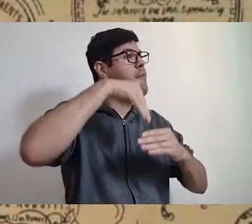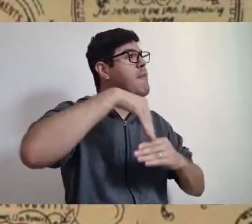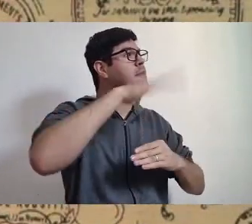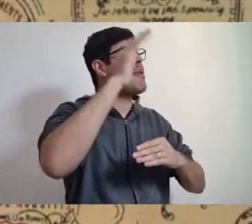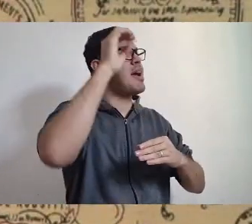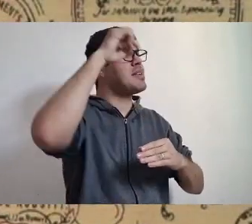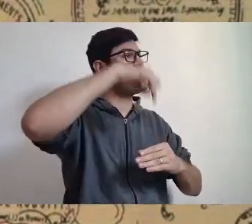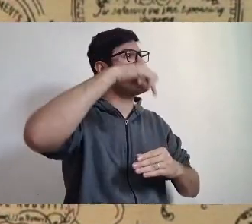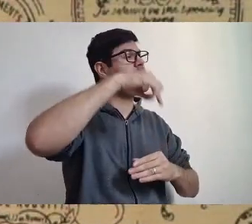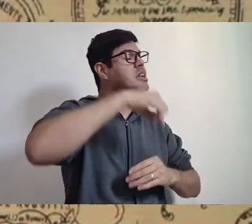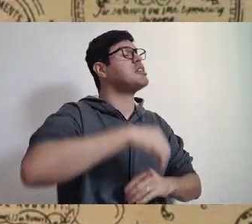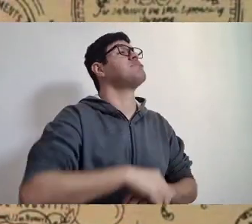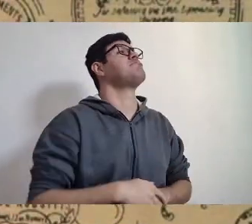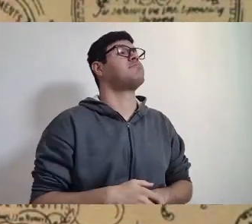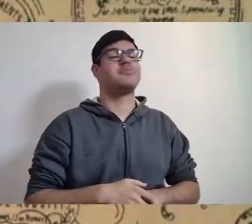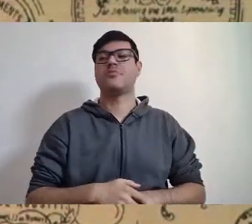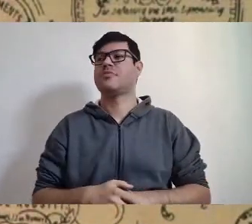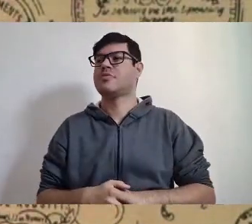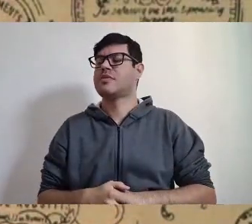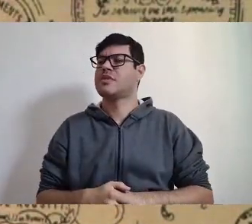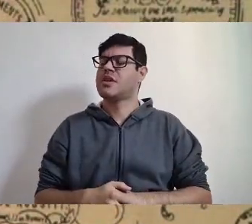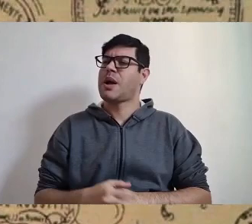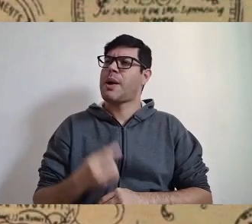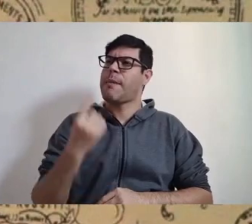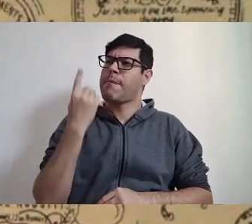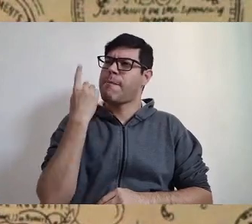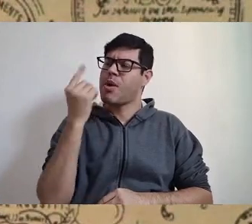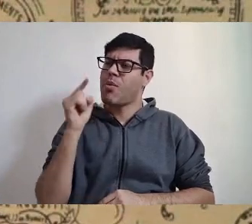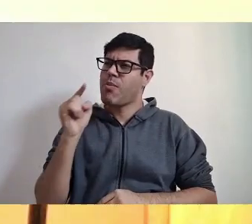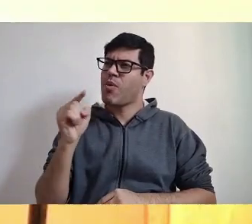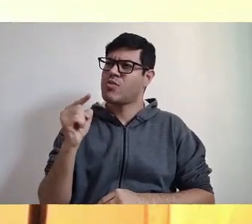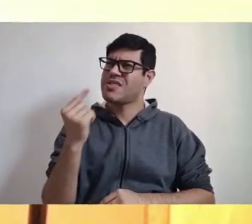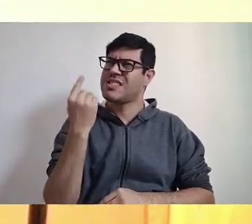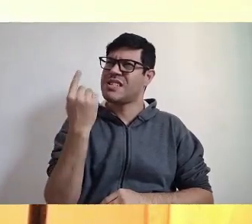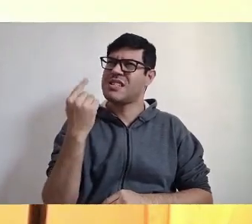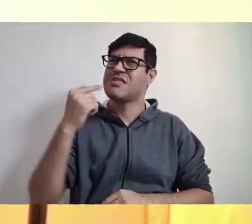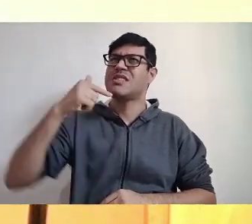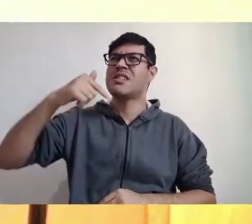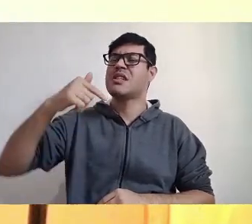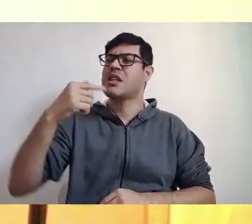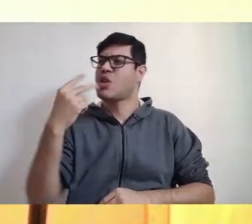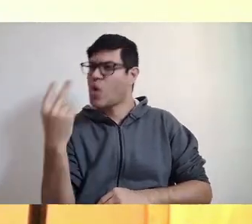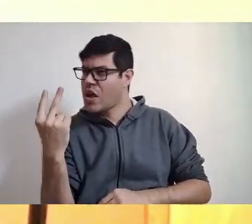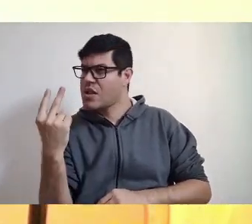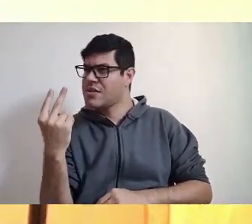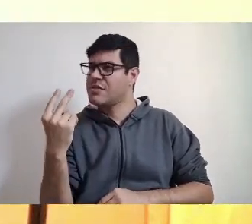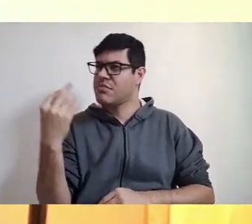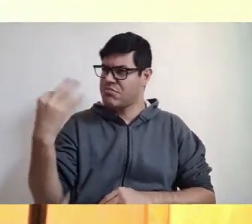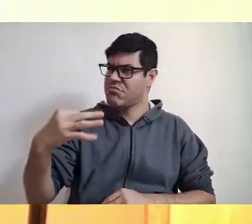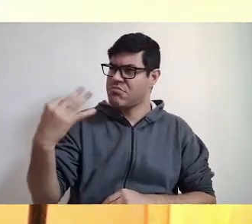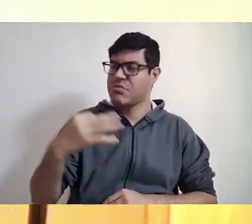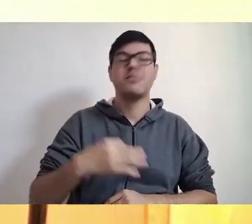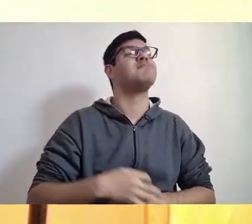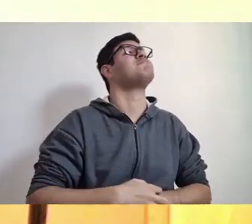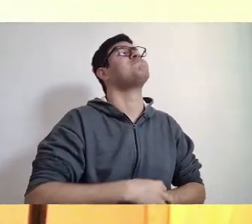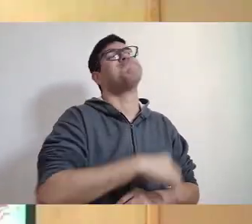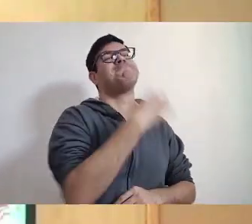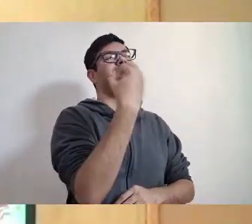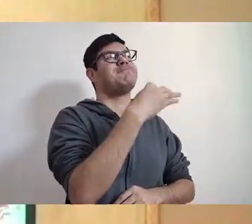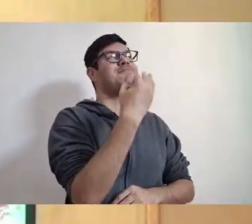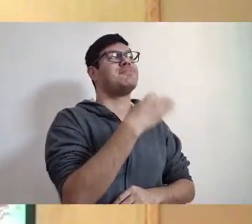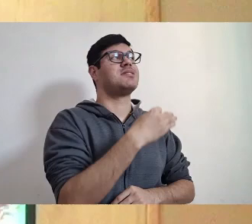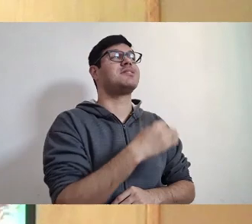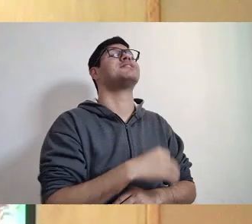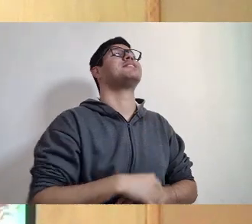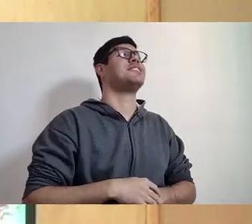da cidade. 1.172. Pensa que é fácil. Junta 1.100, mil pessoas na sua frente para você ver quanta gente é. Não dá, Gil. Na verdade,